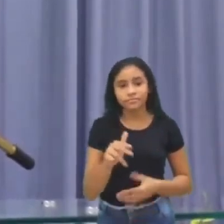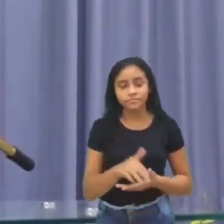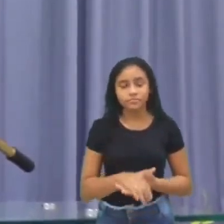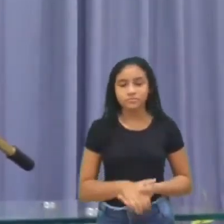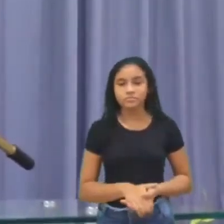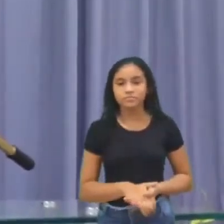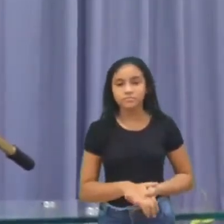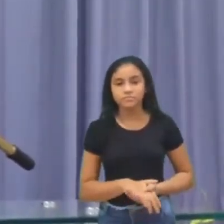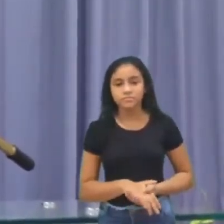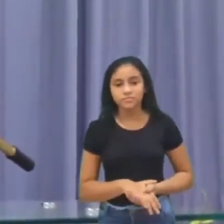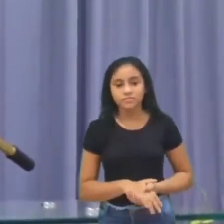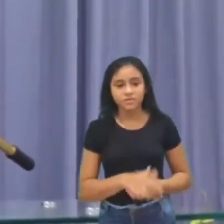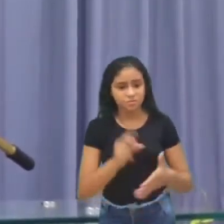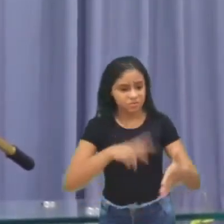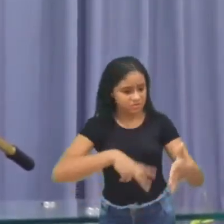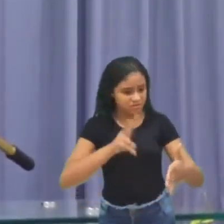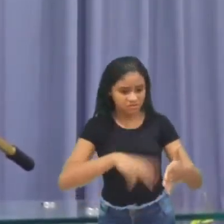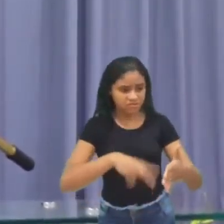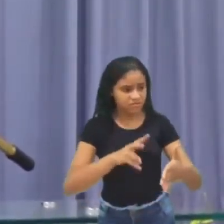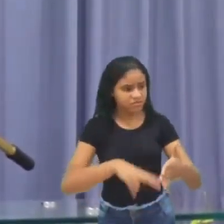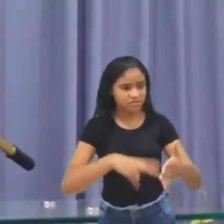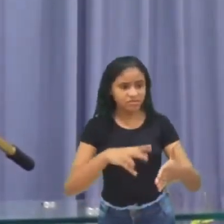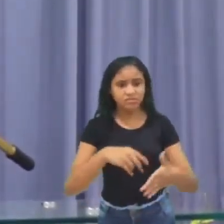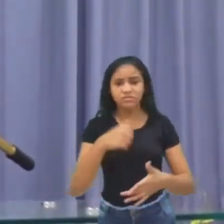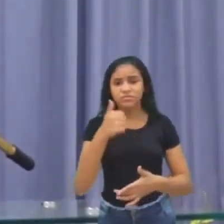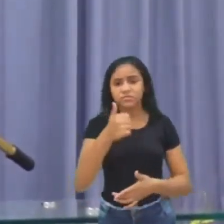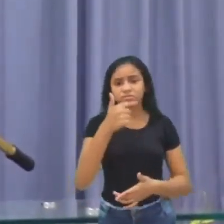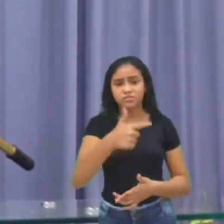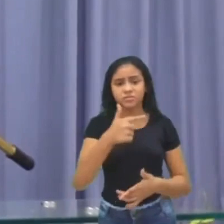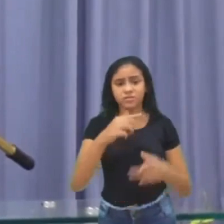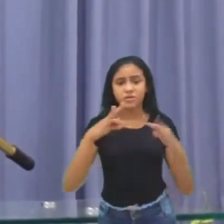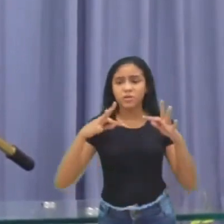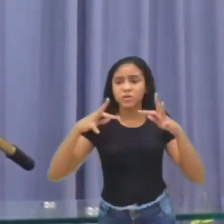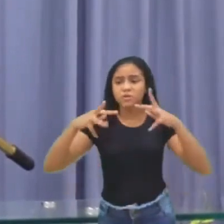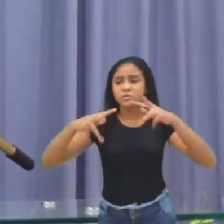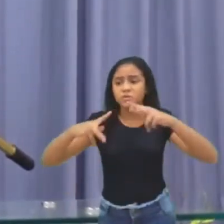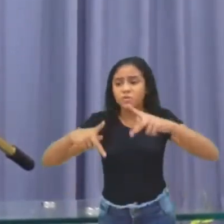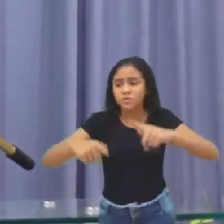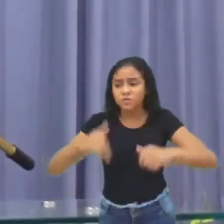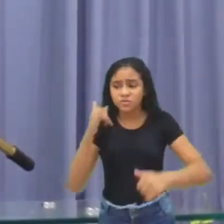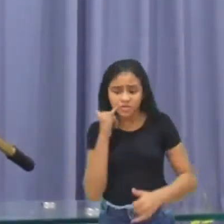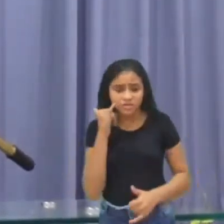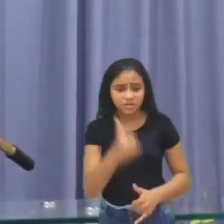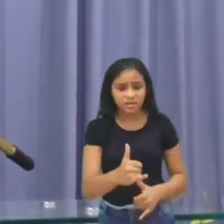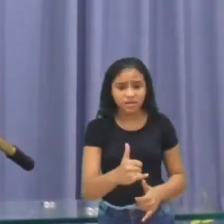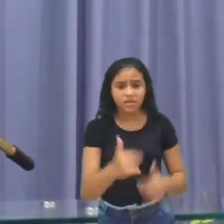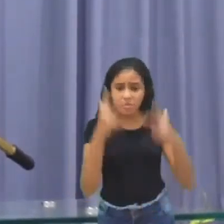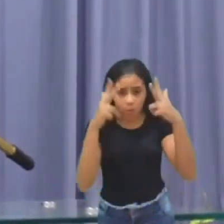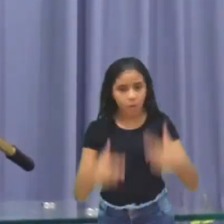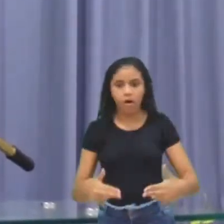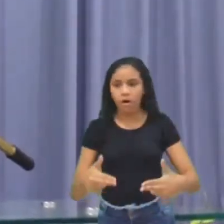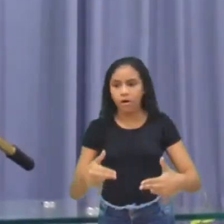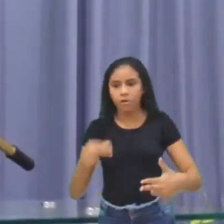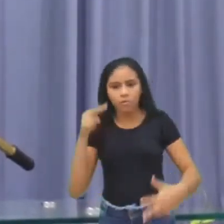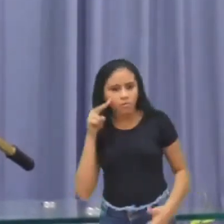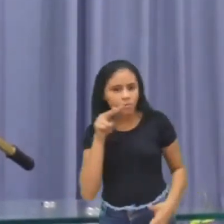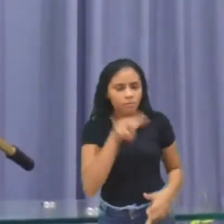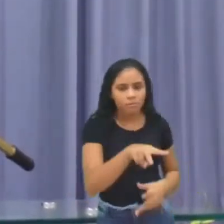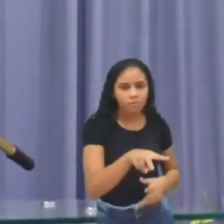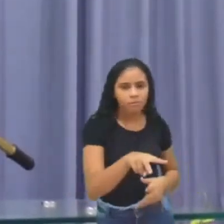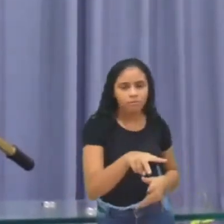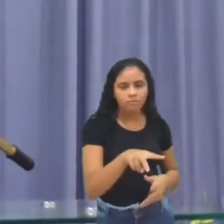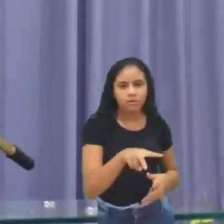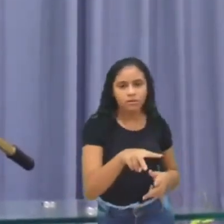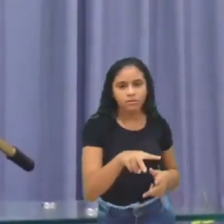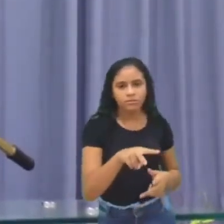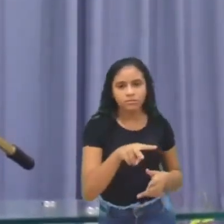divergência no relatório dos 12. Todos disseram a mesma coisa, o que viram, não é?